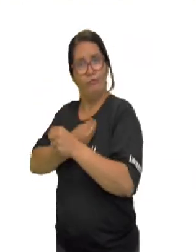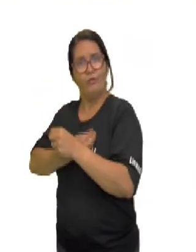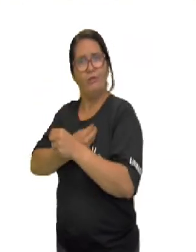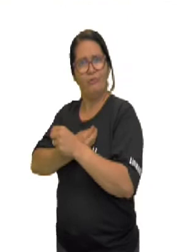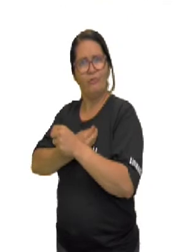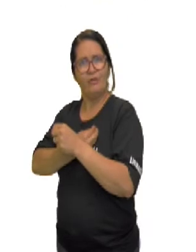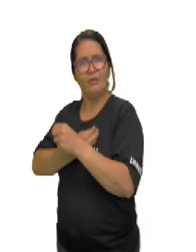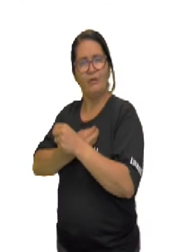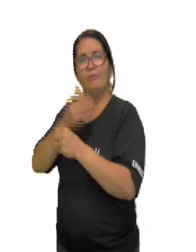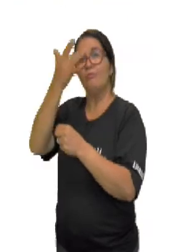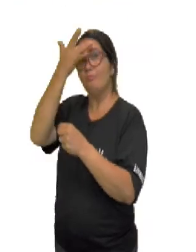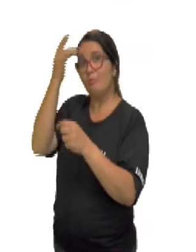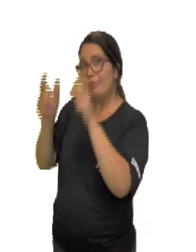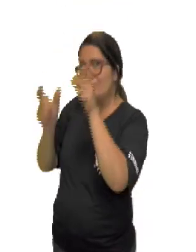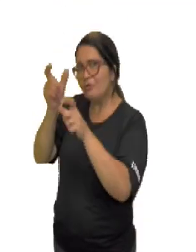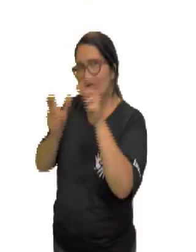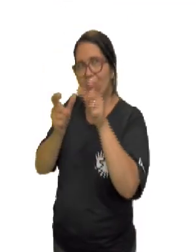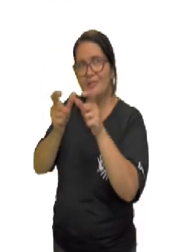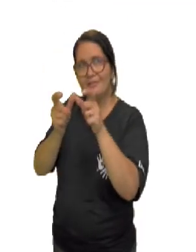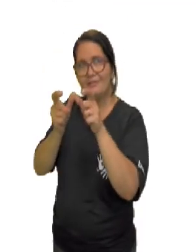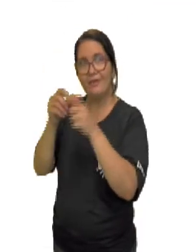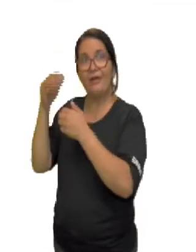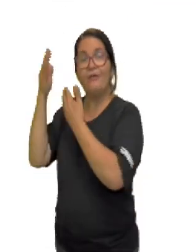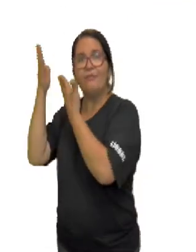256 pessoas por quilômetro quadrado.